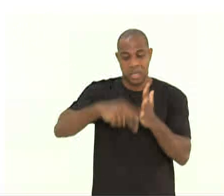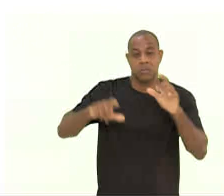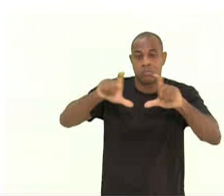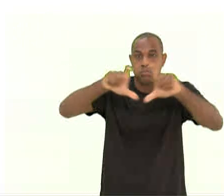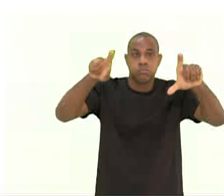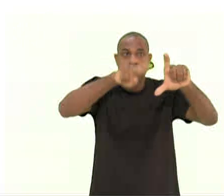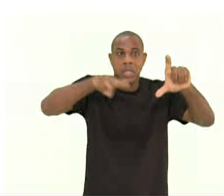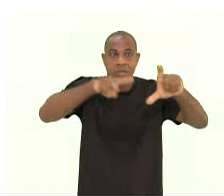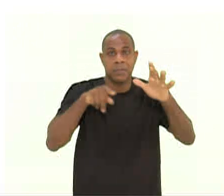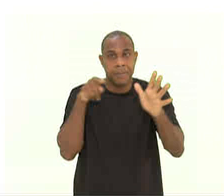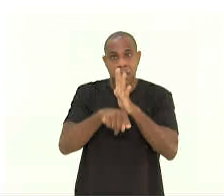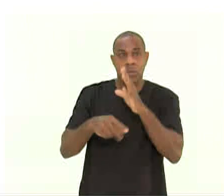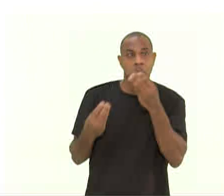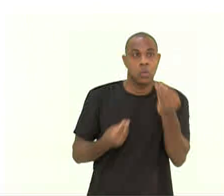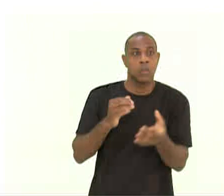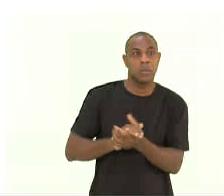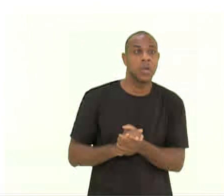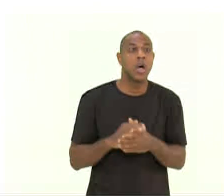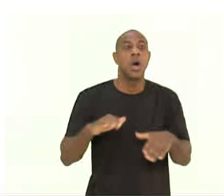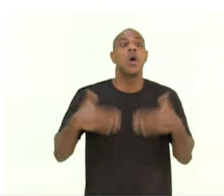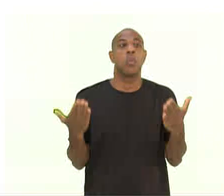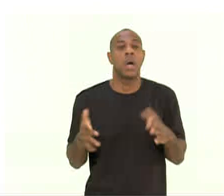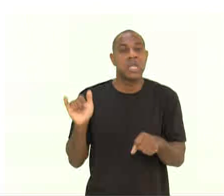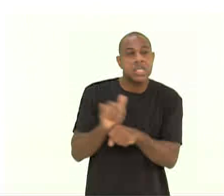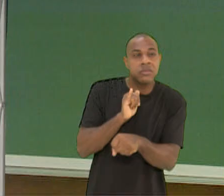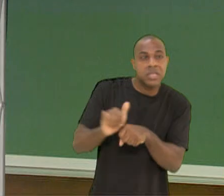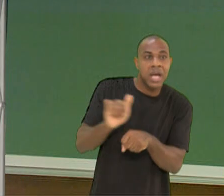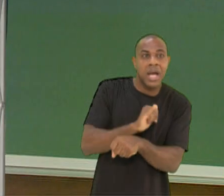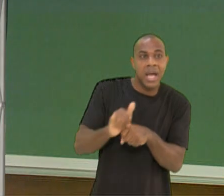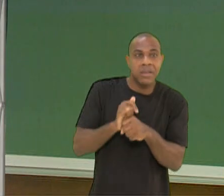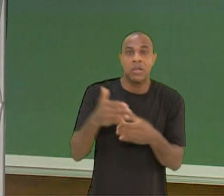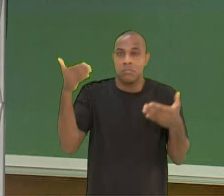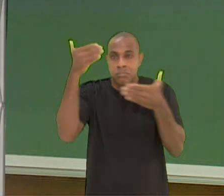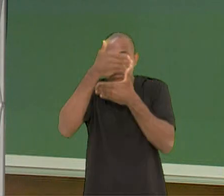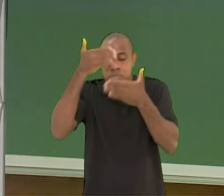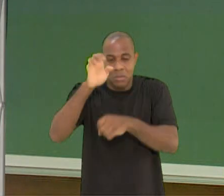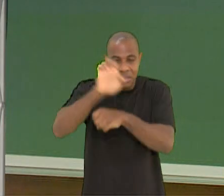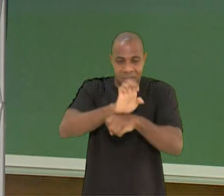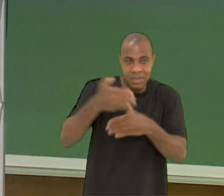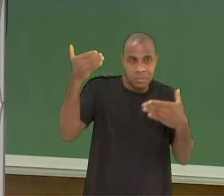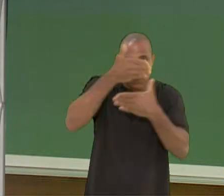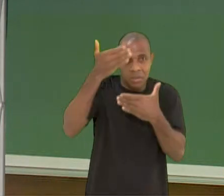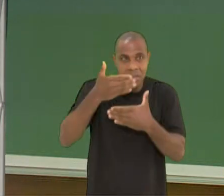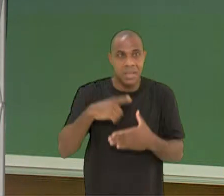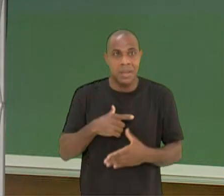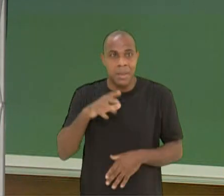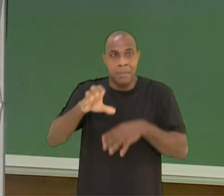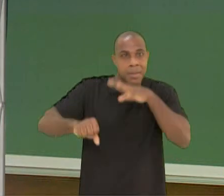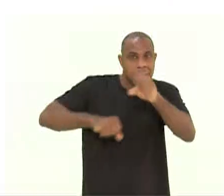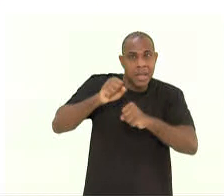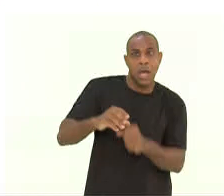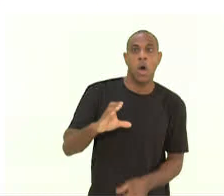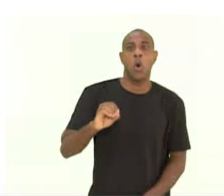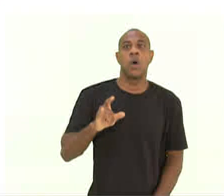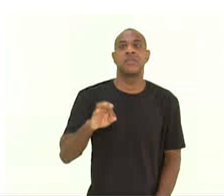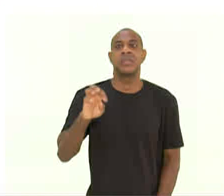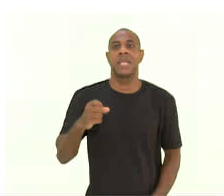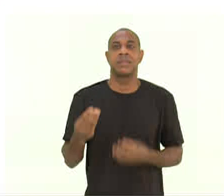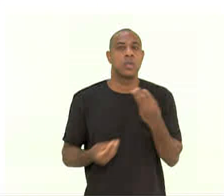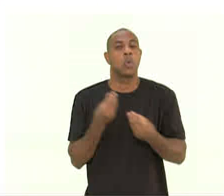texto, pergunta para você: quais as estratégias do Estado Islâmico para conseguir atrair adeptos do Ocidente?